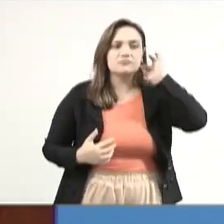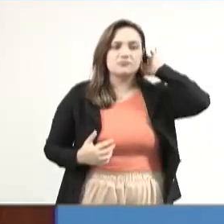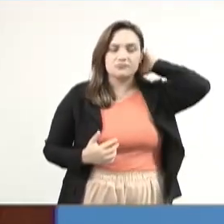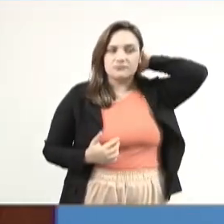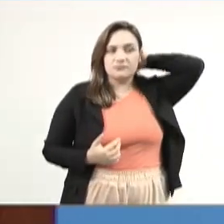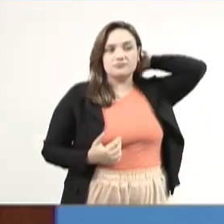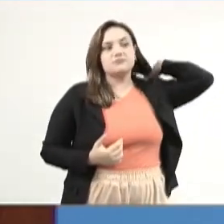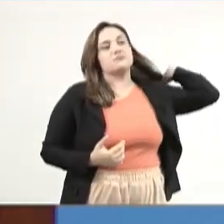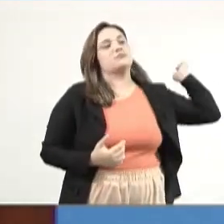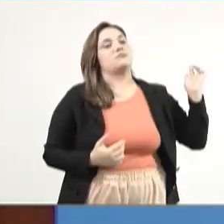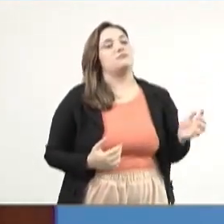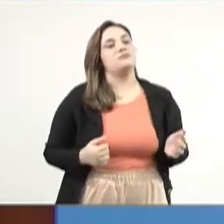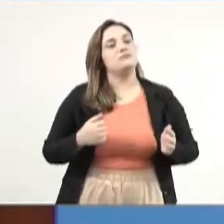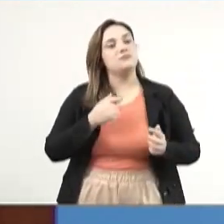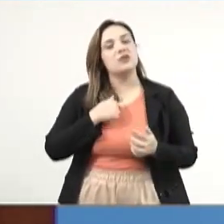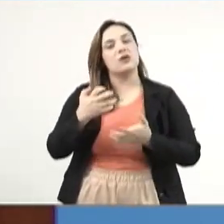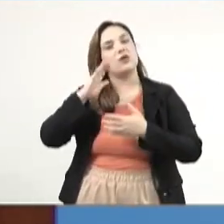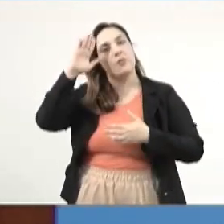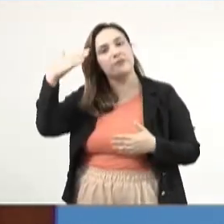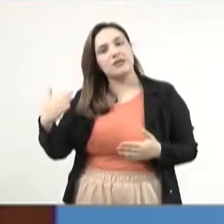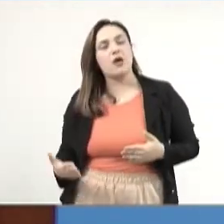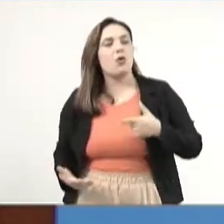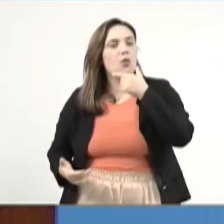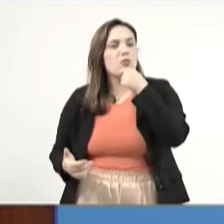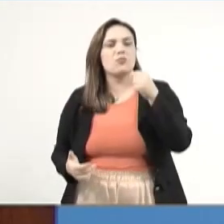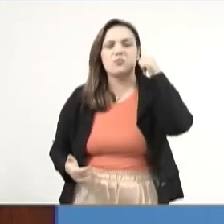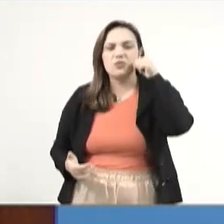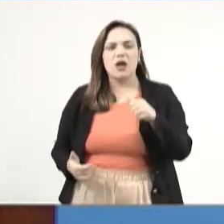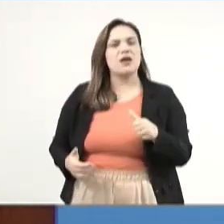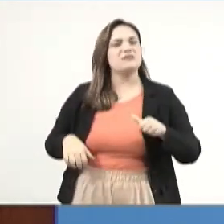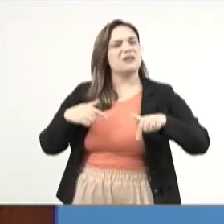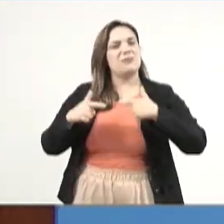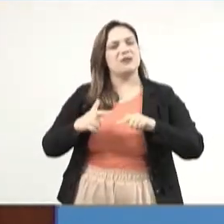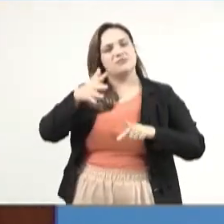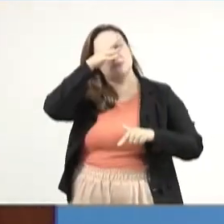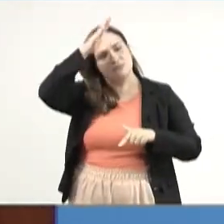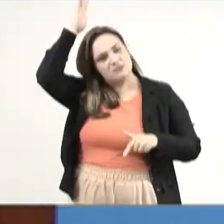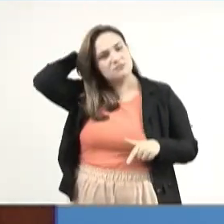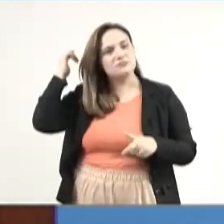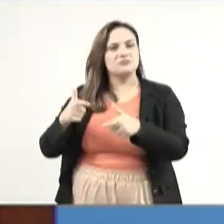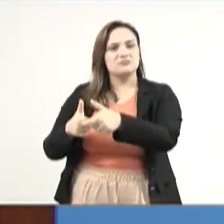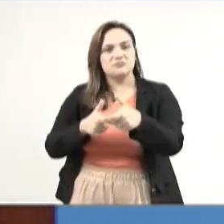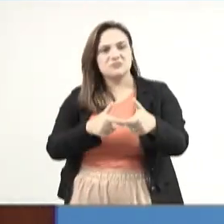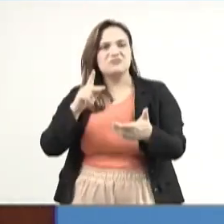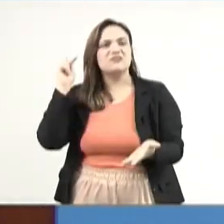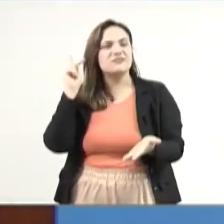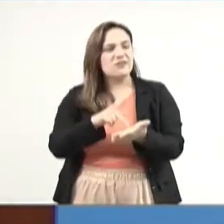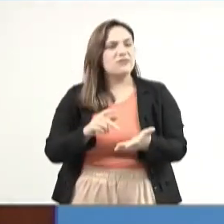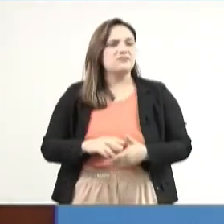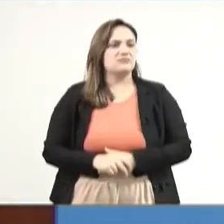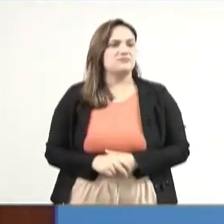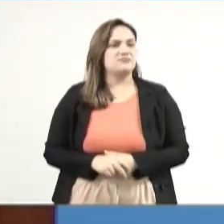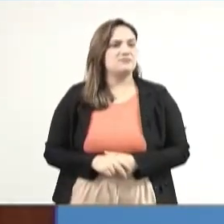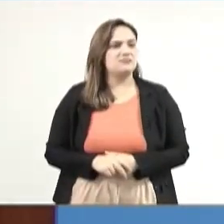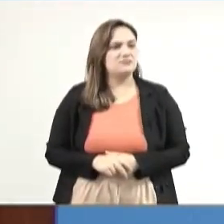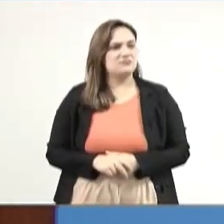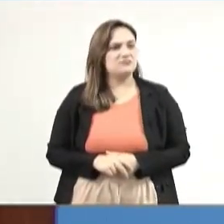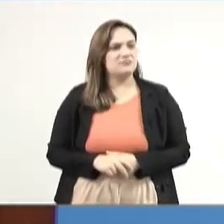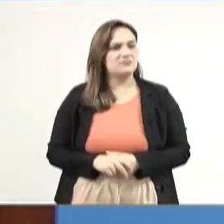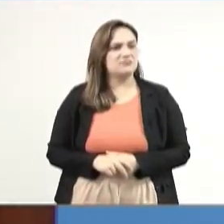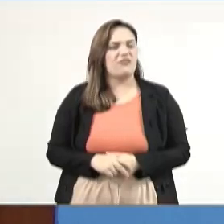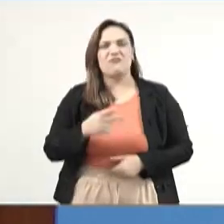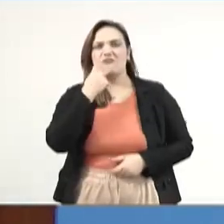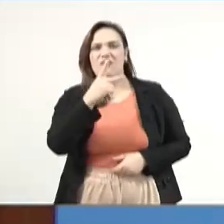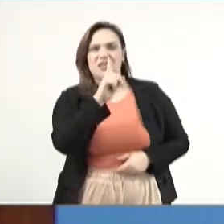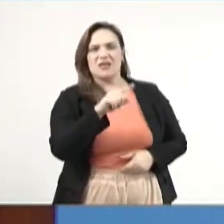a homenagem a homens, a mulheres, brigadistas, corpo de bombeiro. Esse sim, o cara costuma chamar de herói jogador